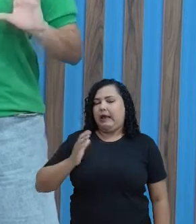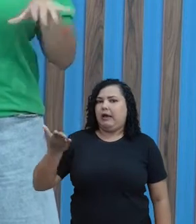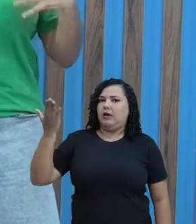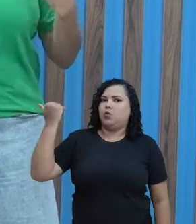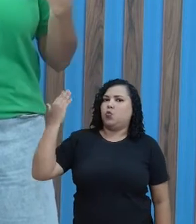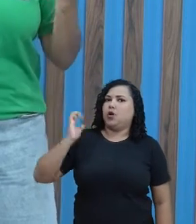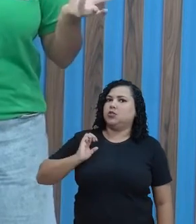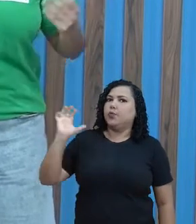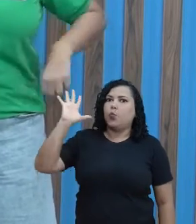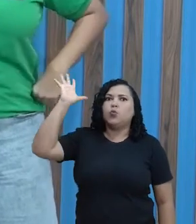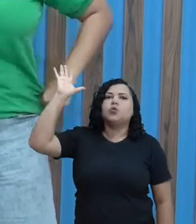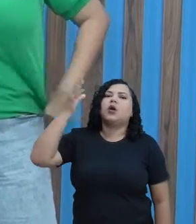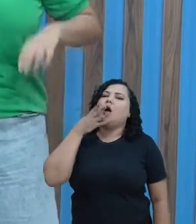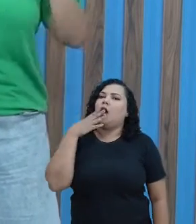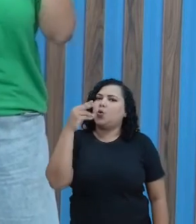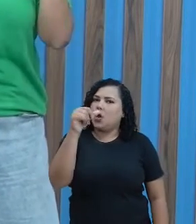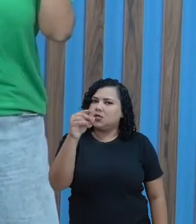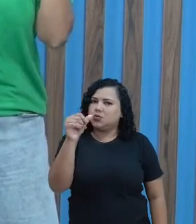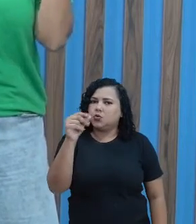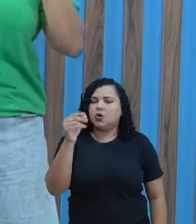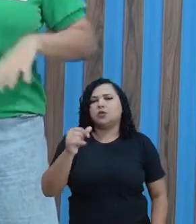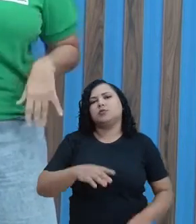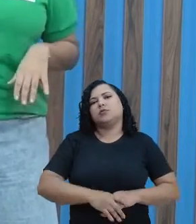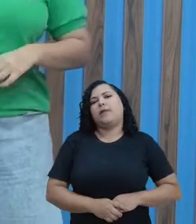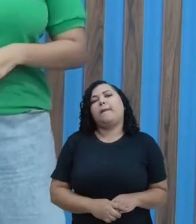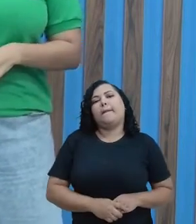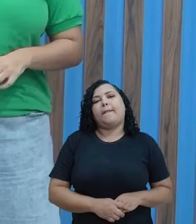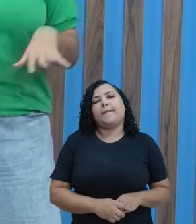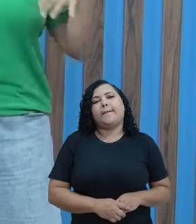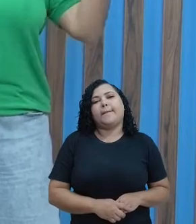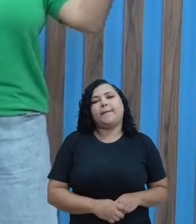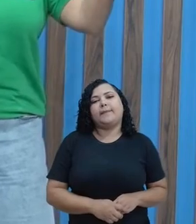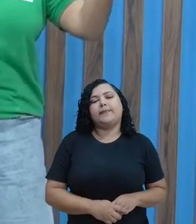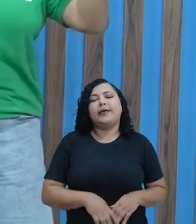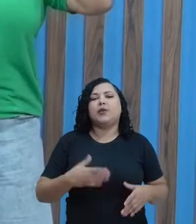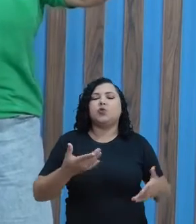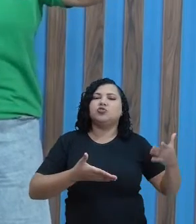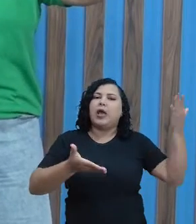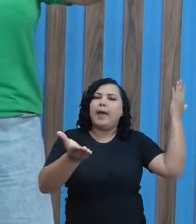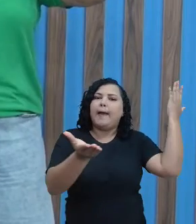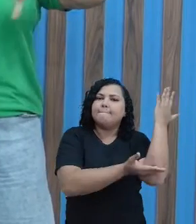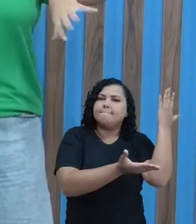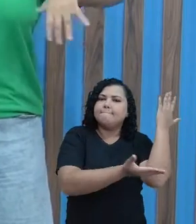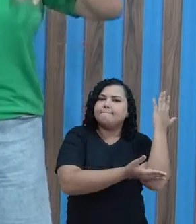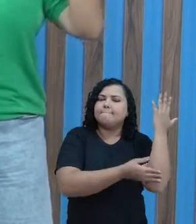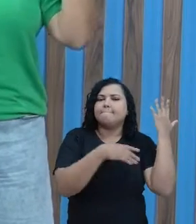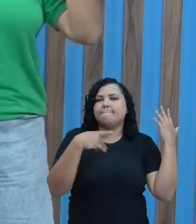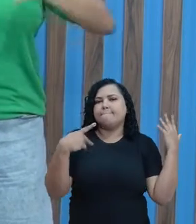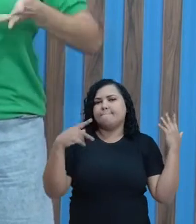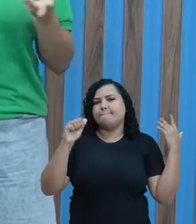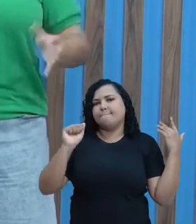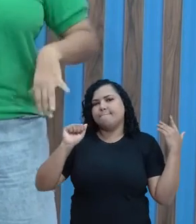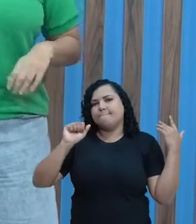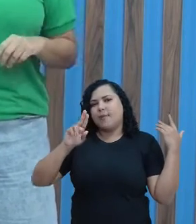de exportarmos, entre aspas, para o Brasil,